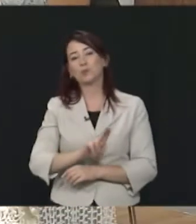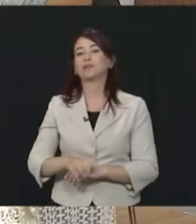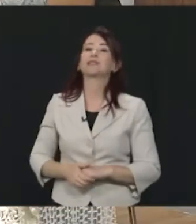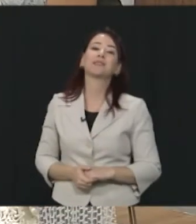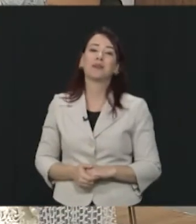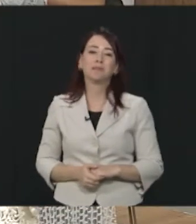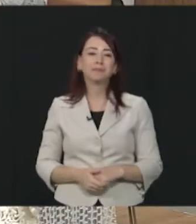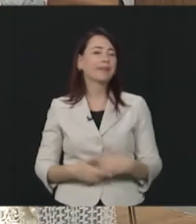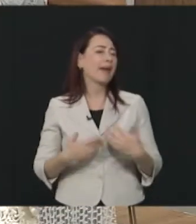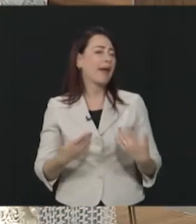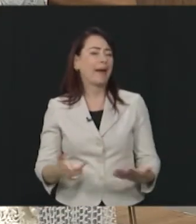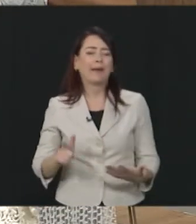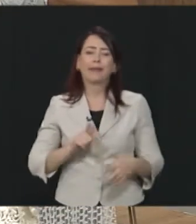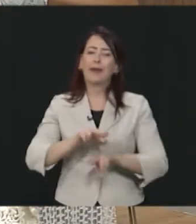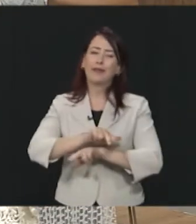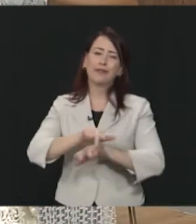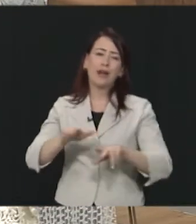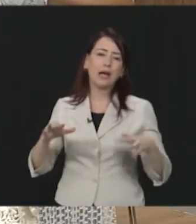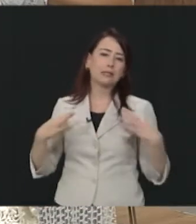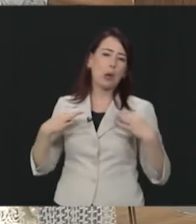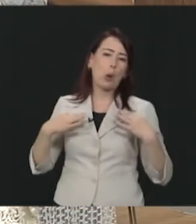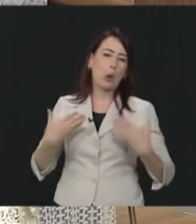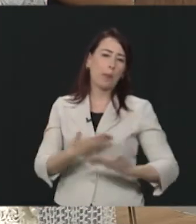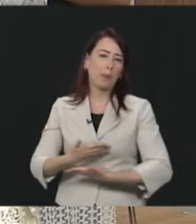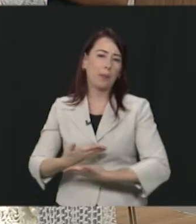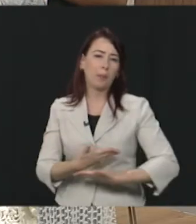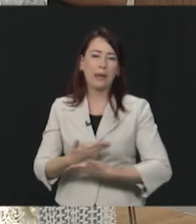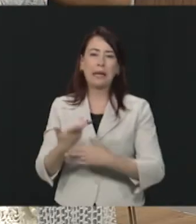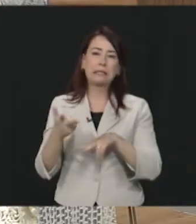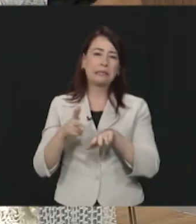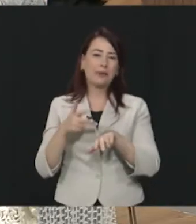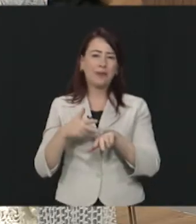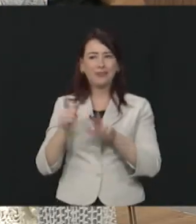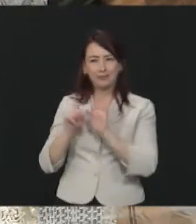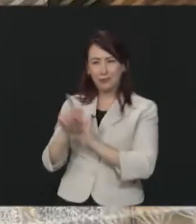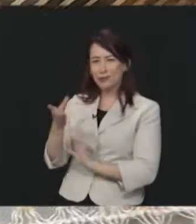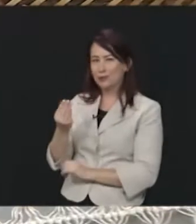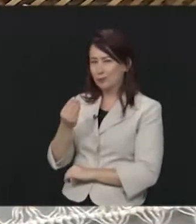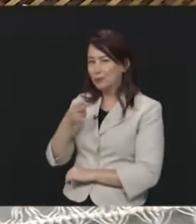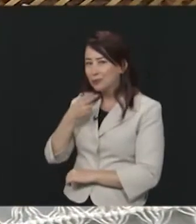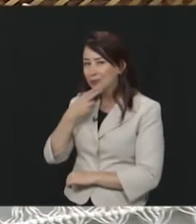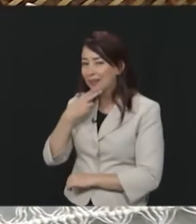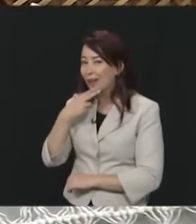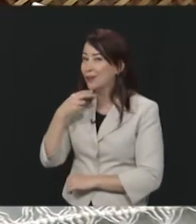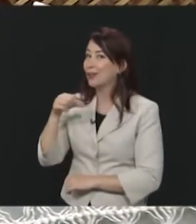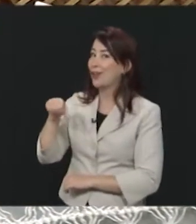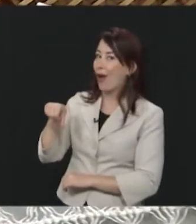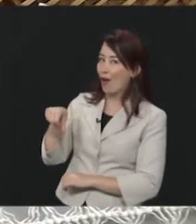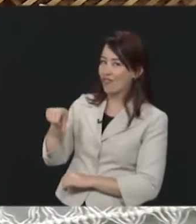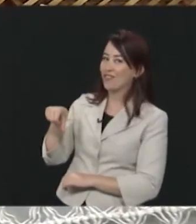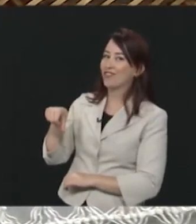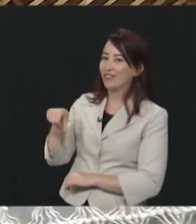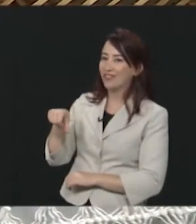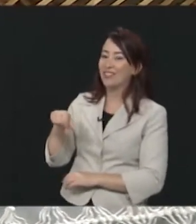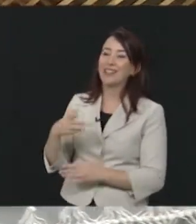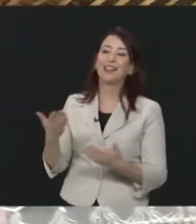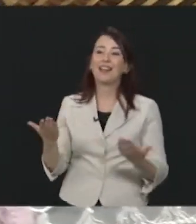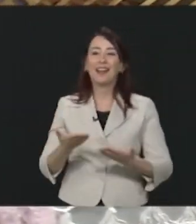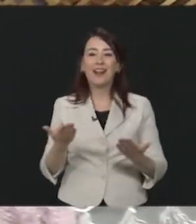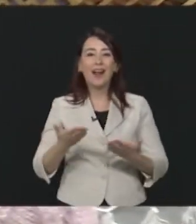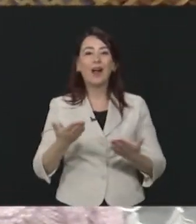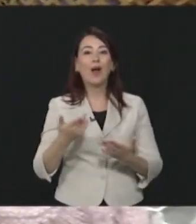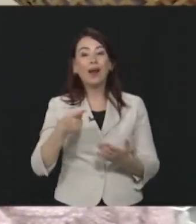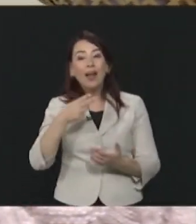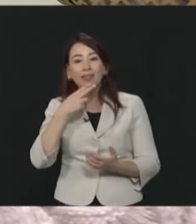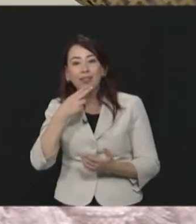bebê, sapatinho. Sim, tem bastante coisa. Tem muito neto, dona Anitta? 9 netos. Olha só. E a minha última neta me